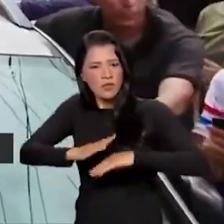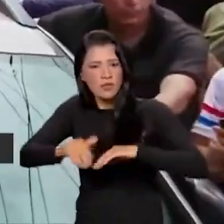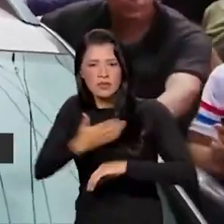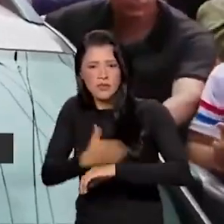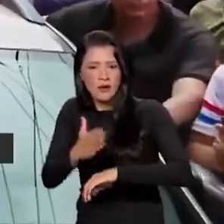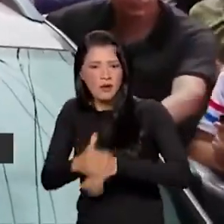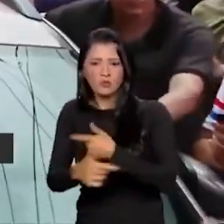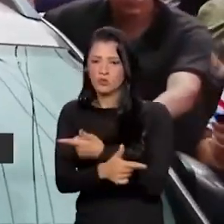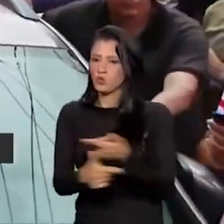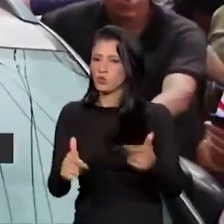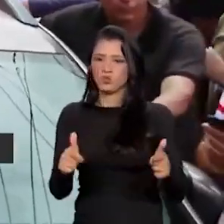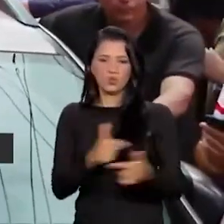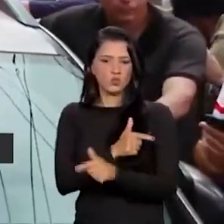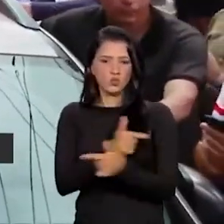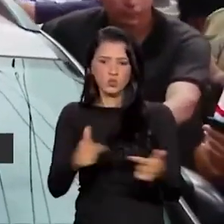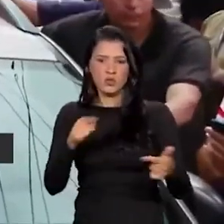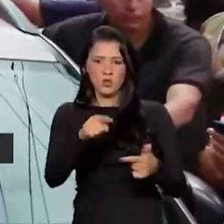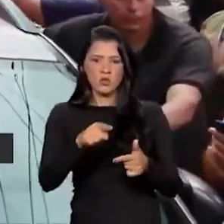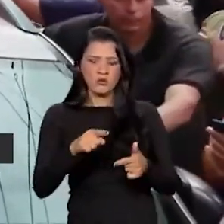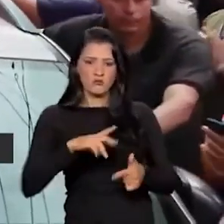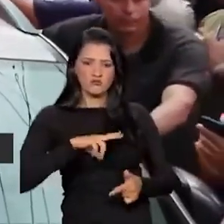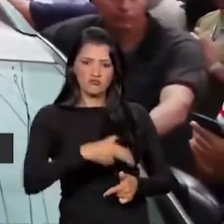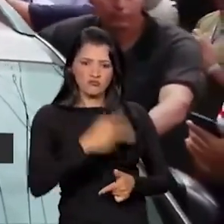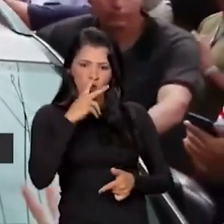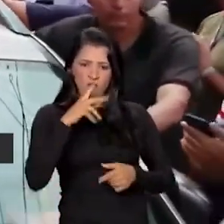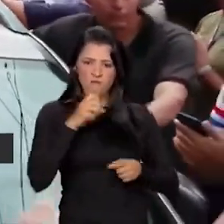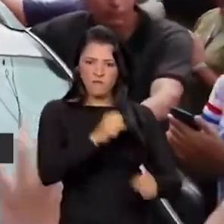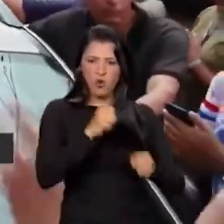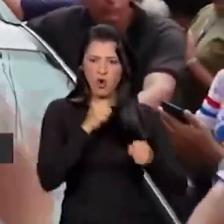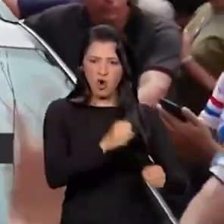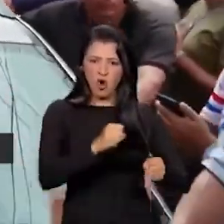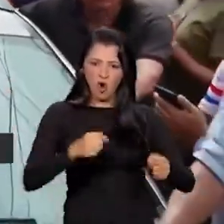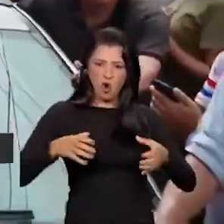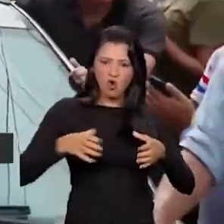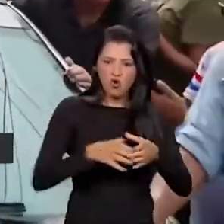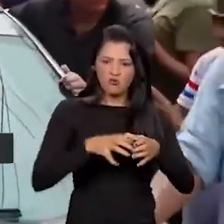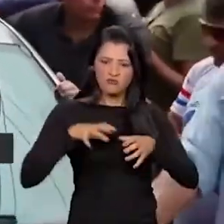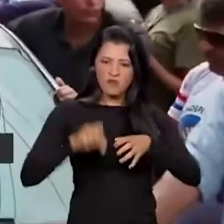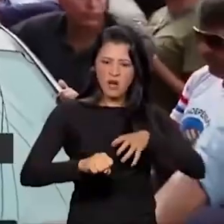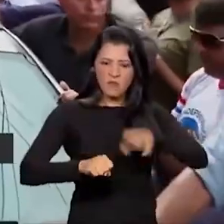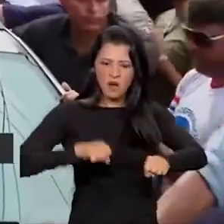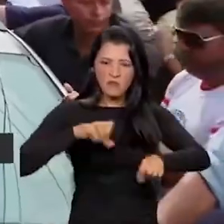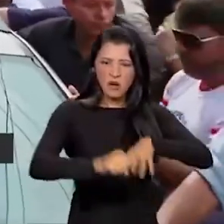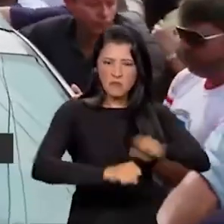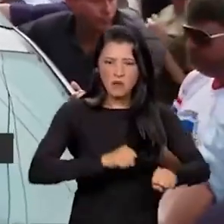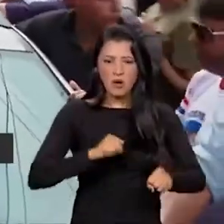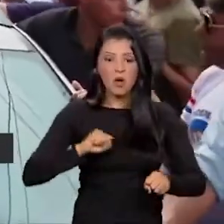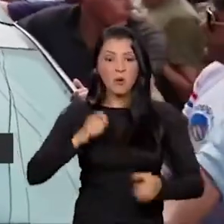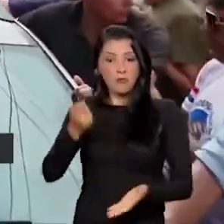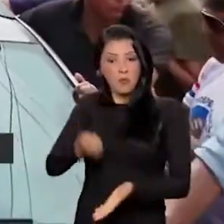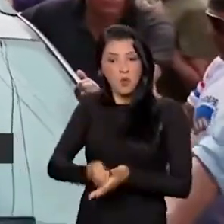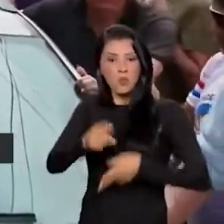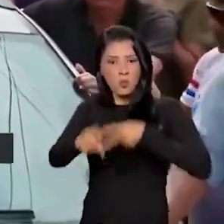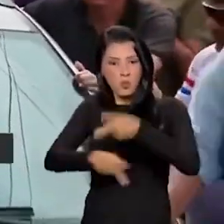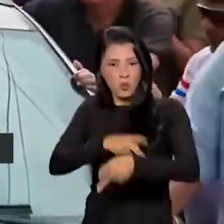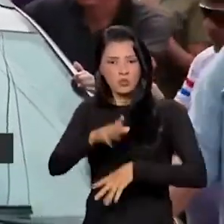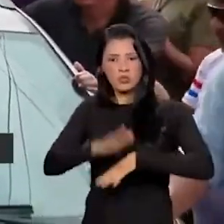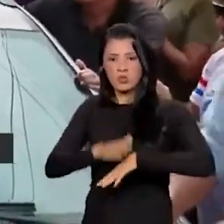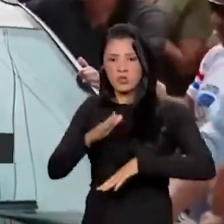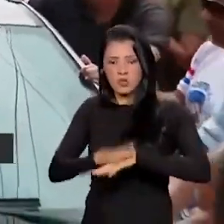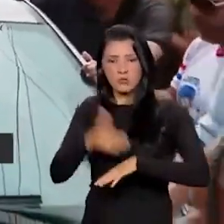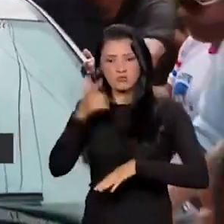a presença das tropas coloniais era forte, o que obrigou a população a tomar para si a tarefa